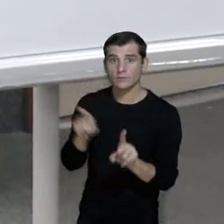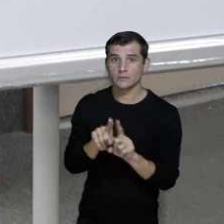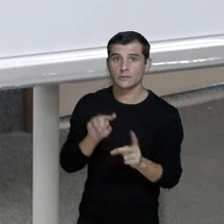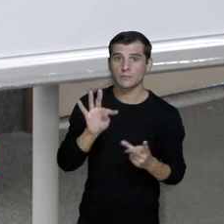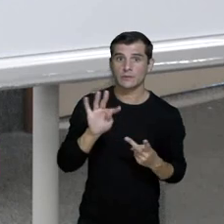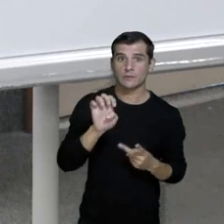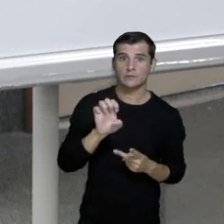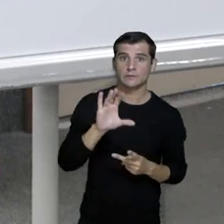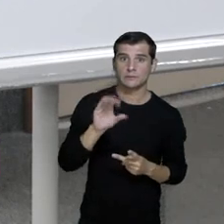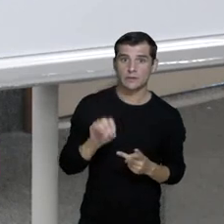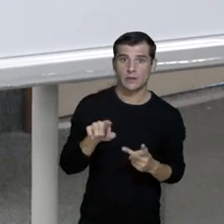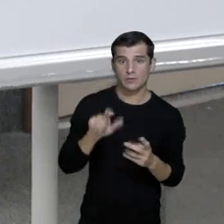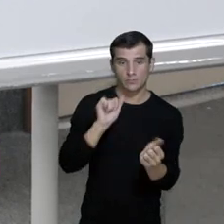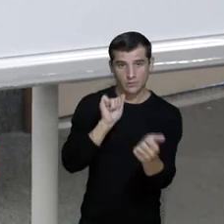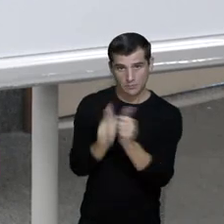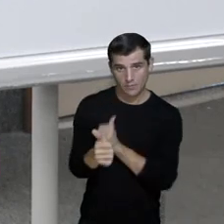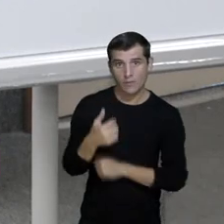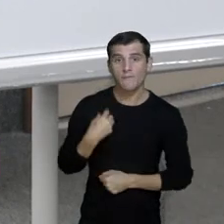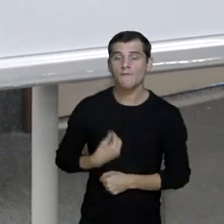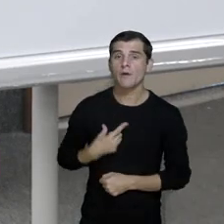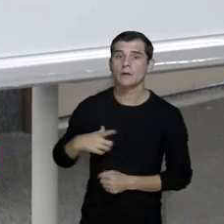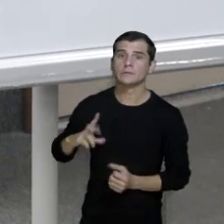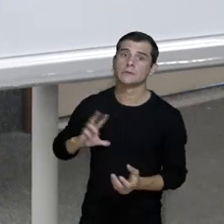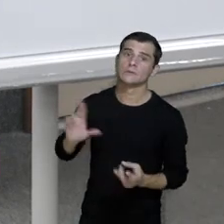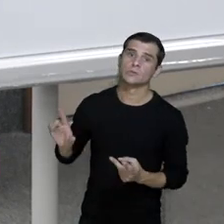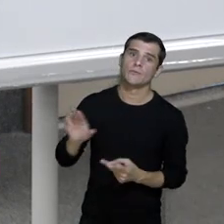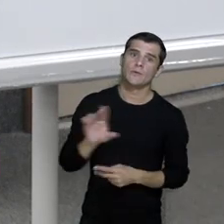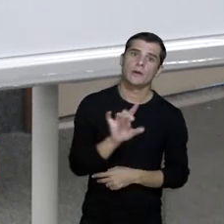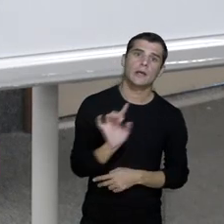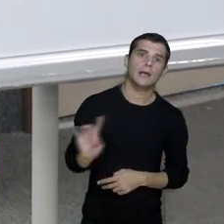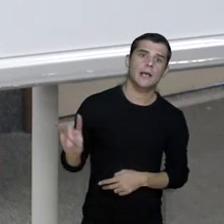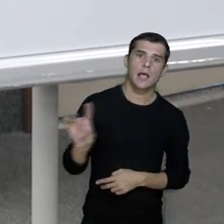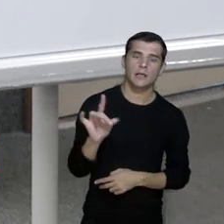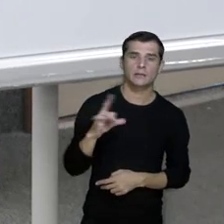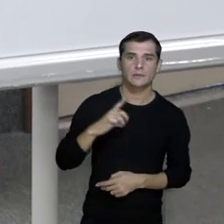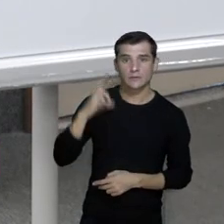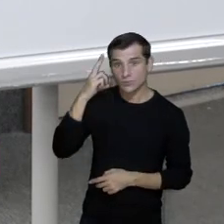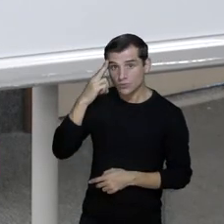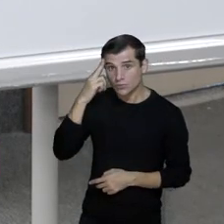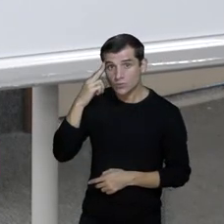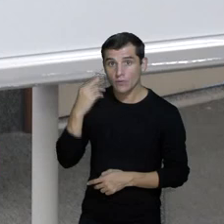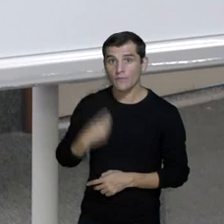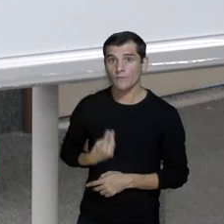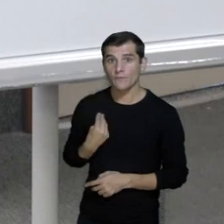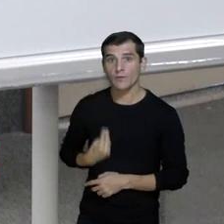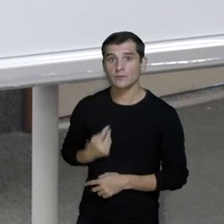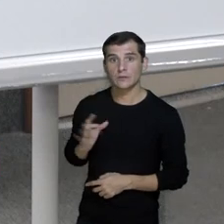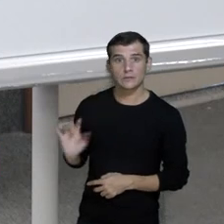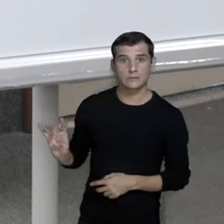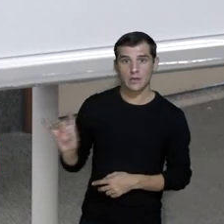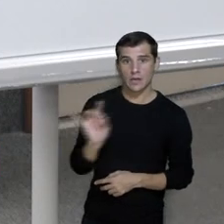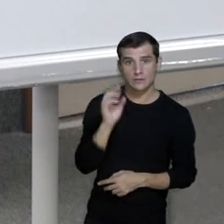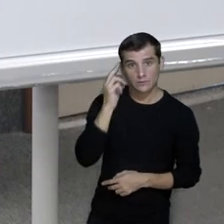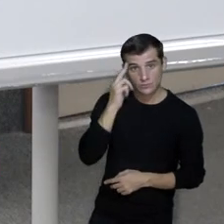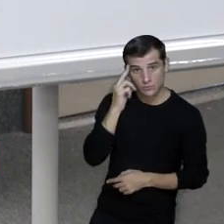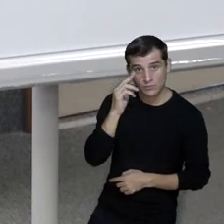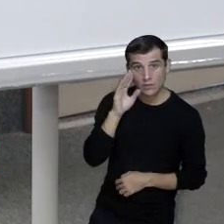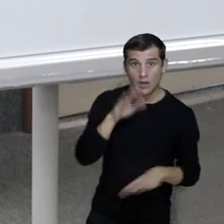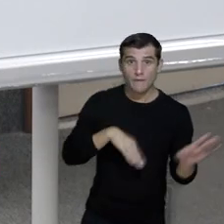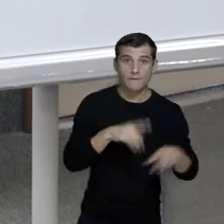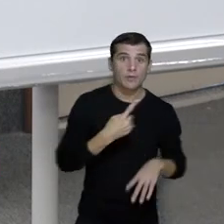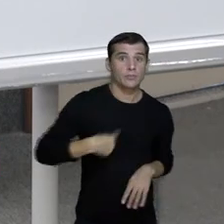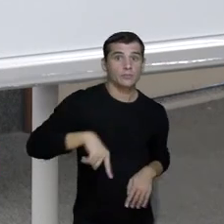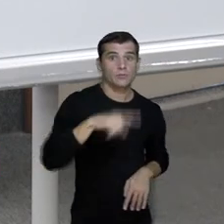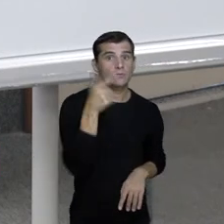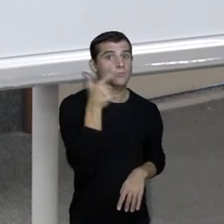esportista enfim e cada um tem um sonho cada um tem um sonho Às vezes a gente não consegue